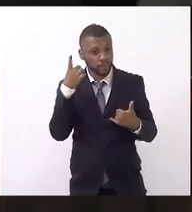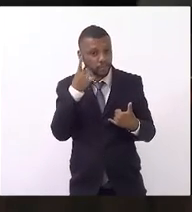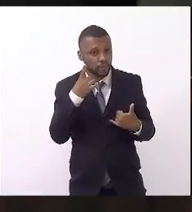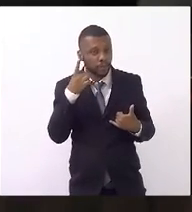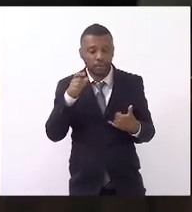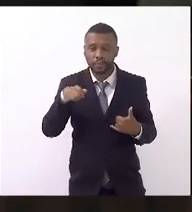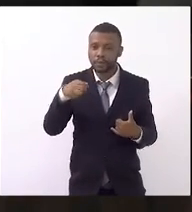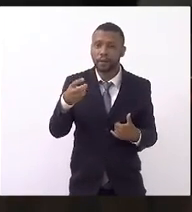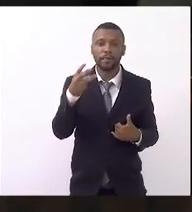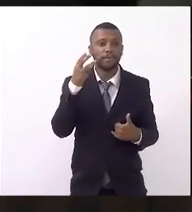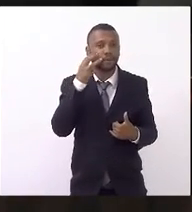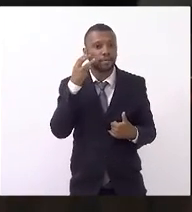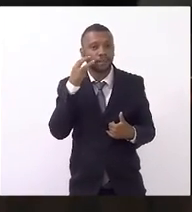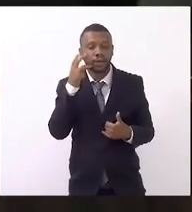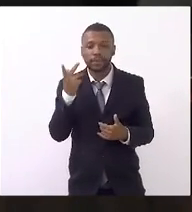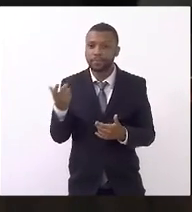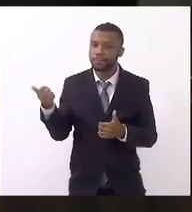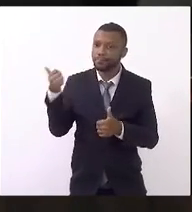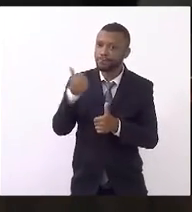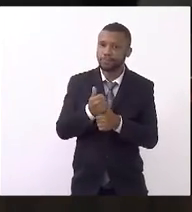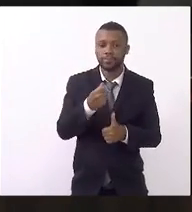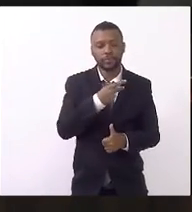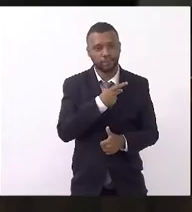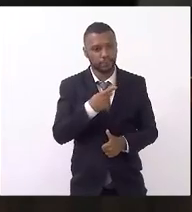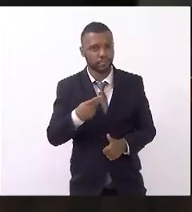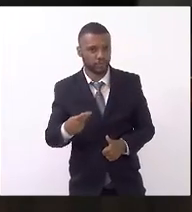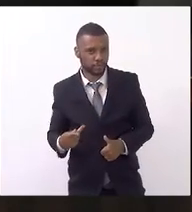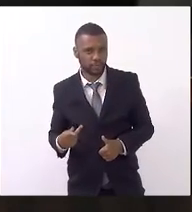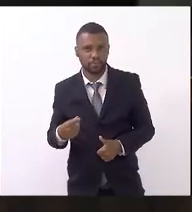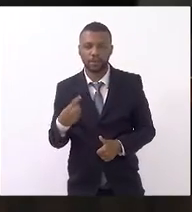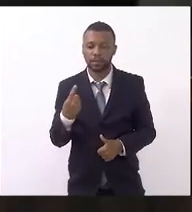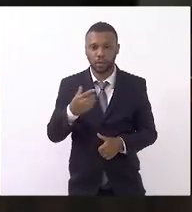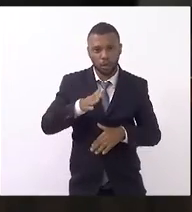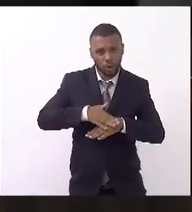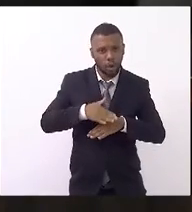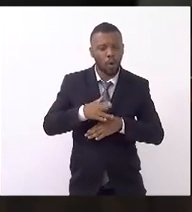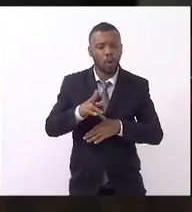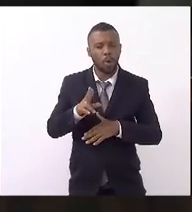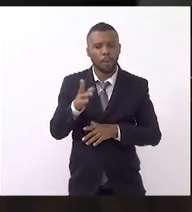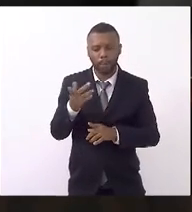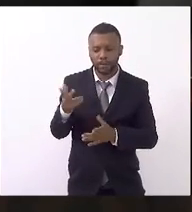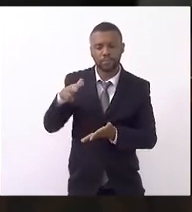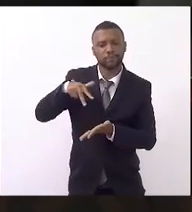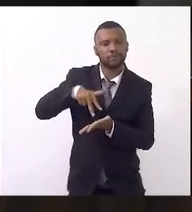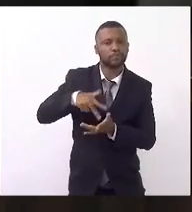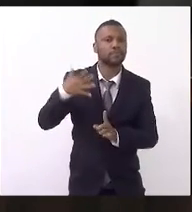Carneiro, que pudesse assumir a presidência, para que eu faça uso da palavra.